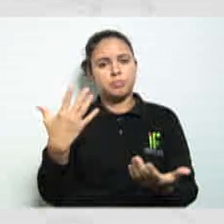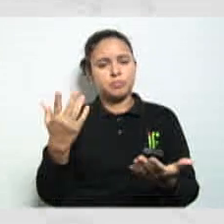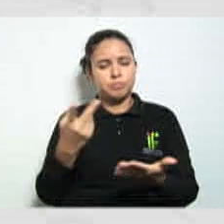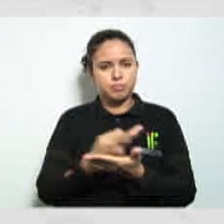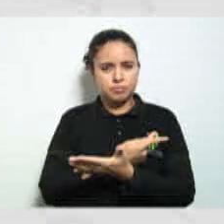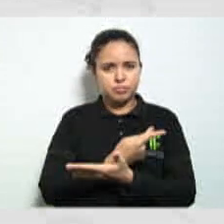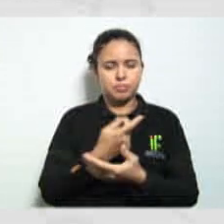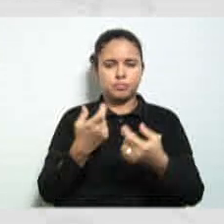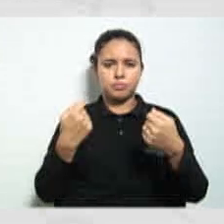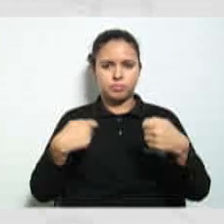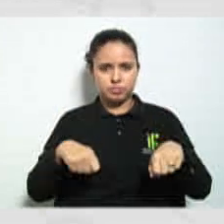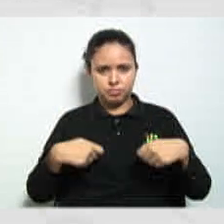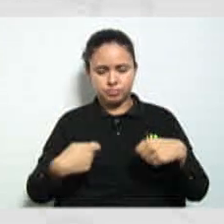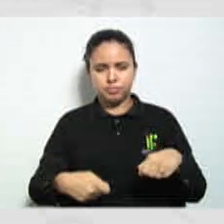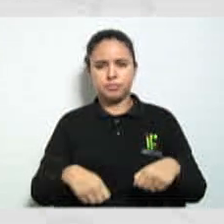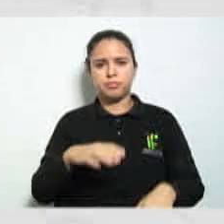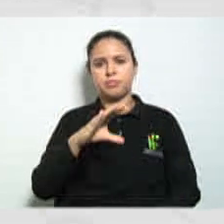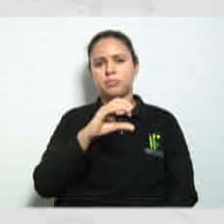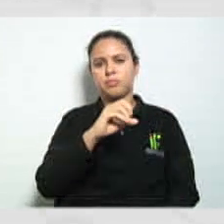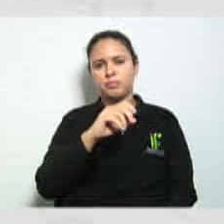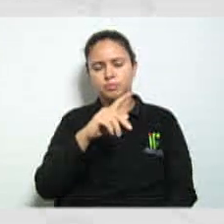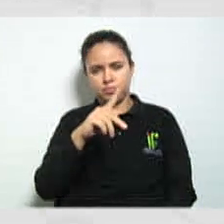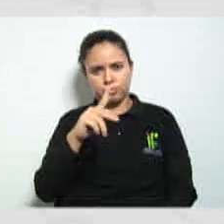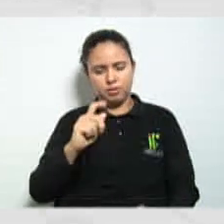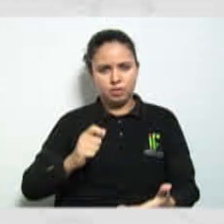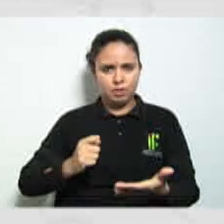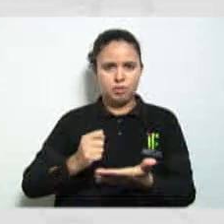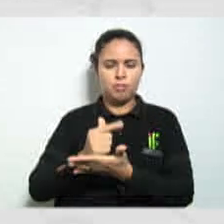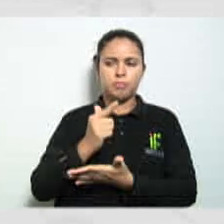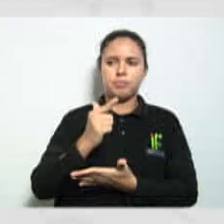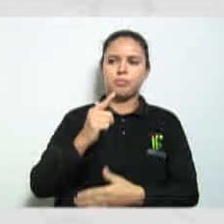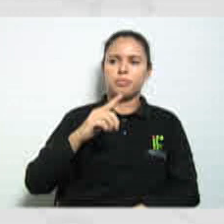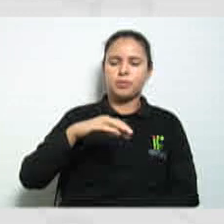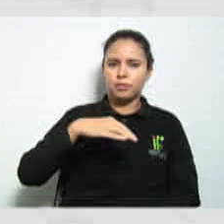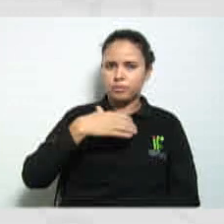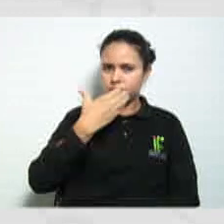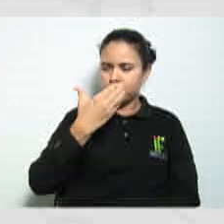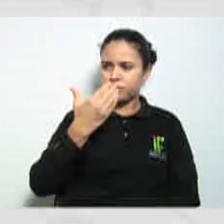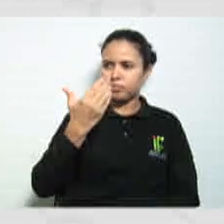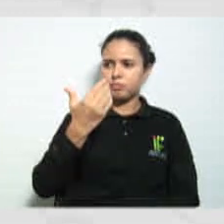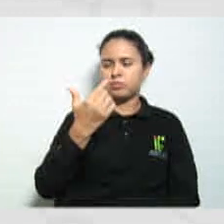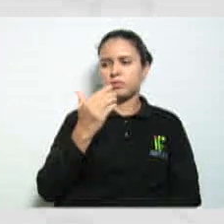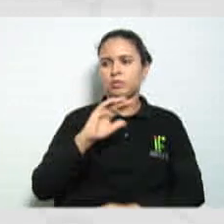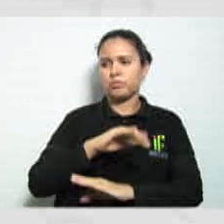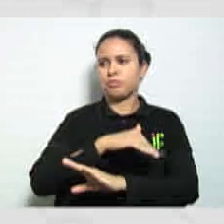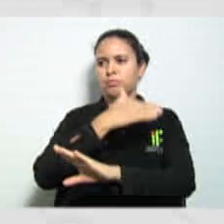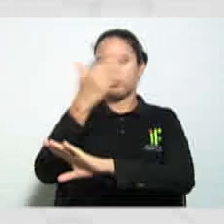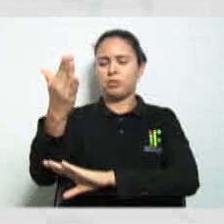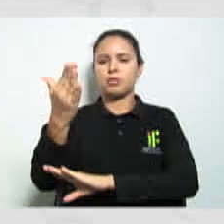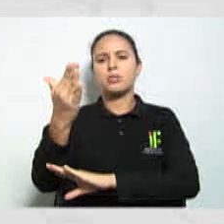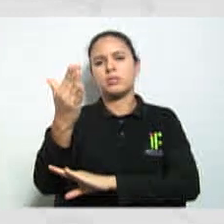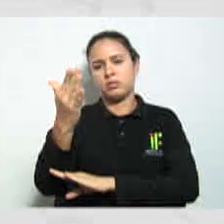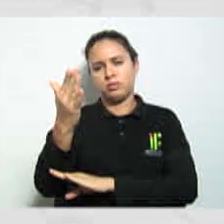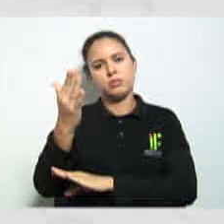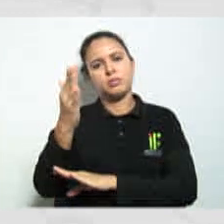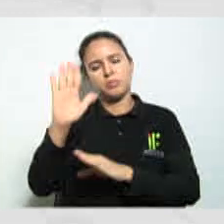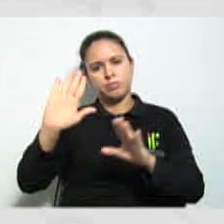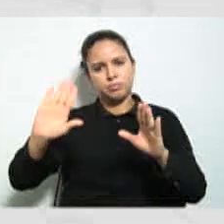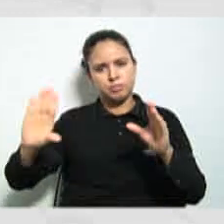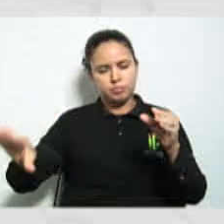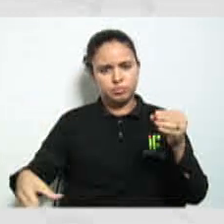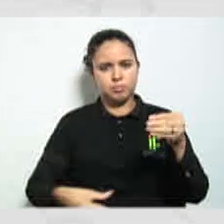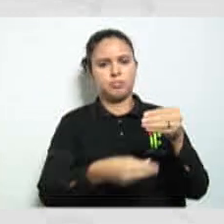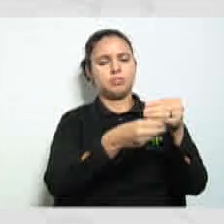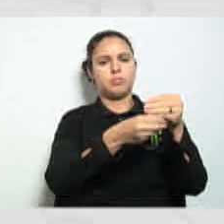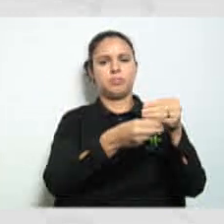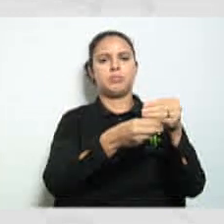necessidade dessa cooperativa comprar frutas de um produtor rural que não é cooperado, para complementar lote